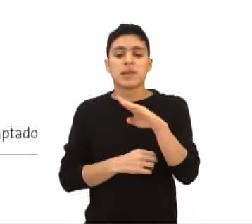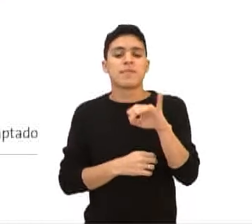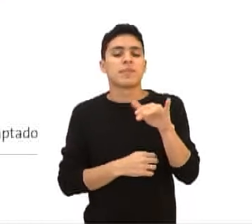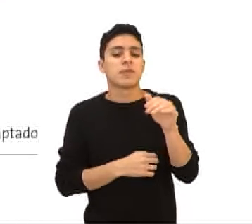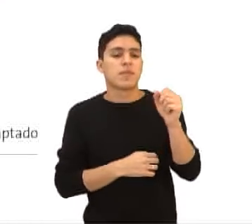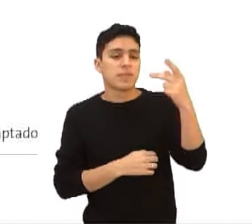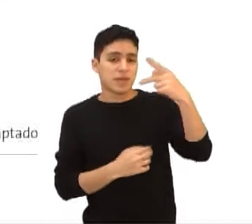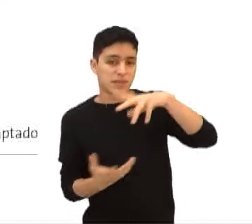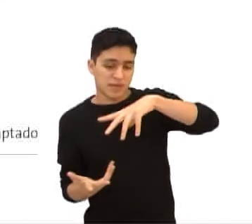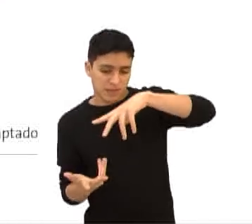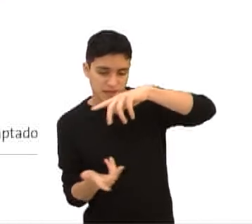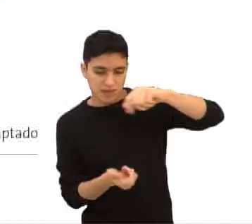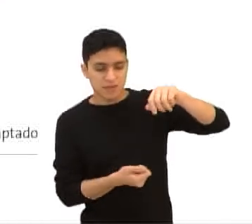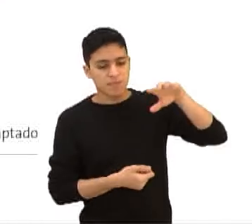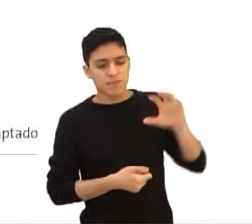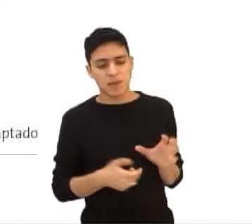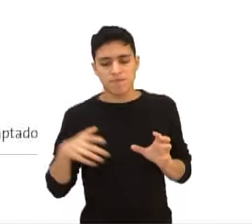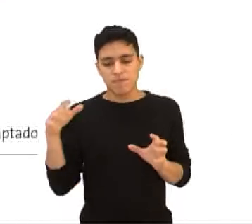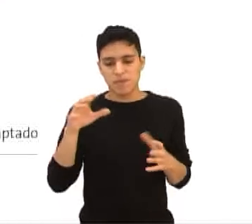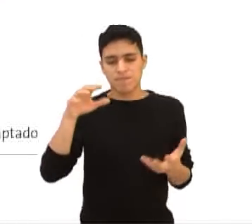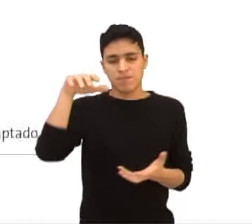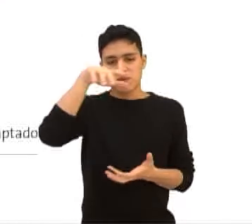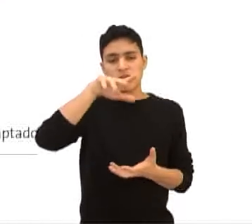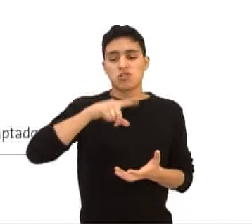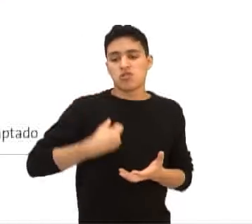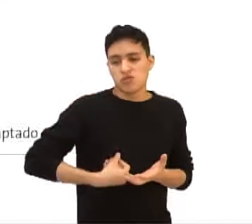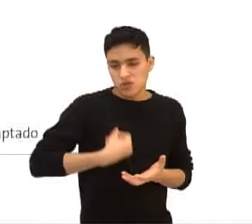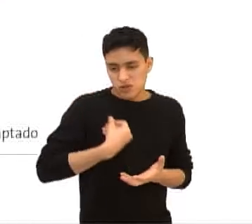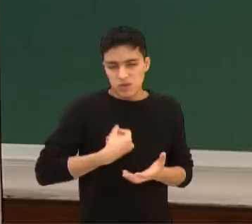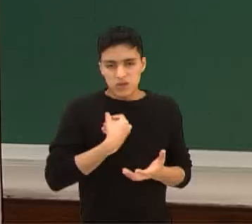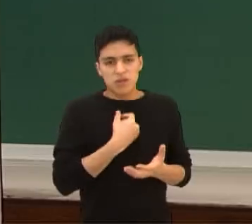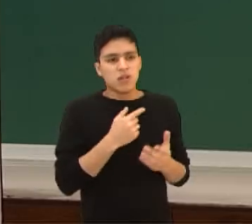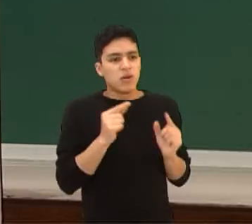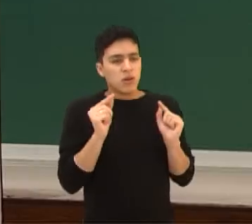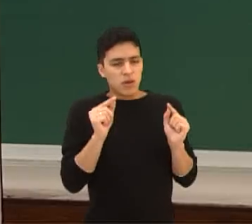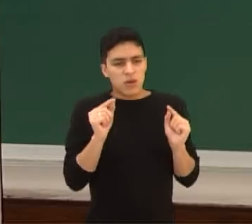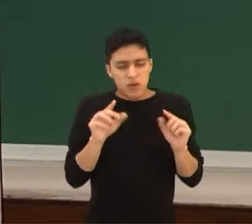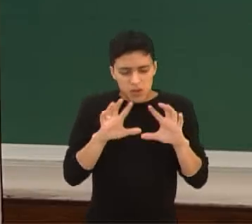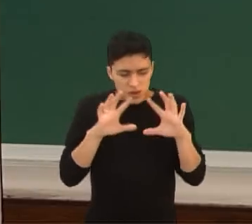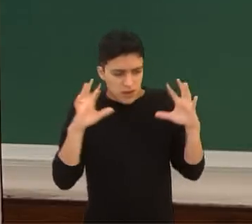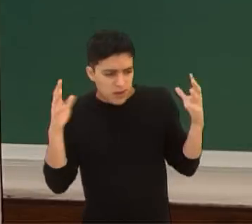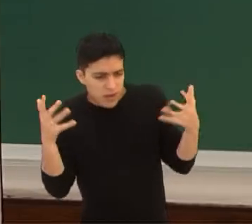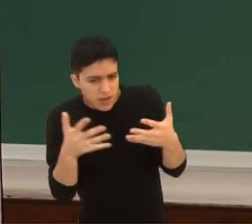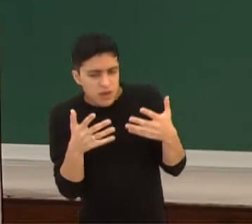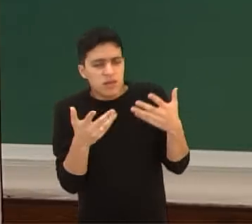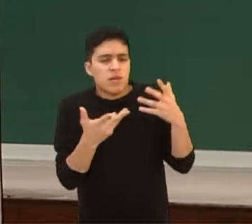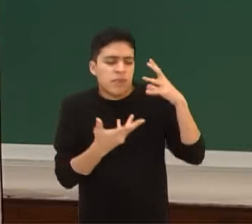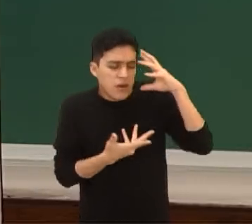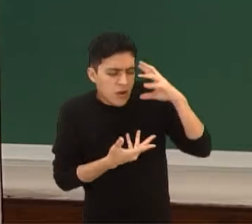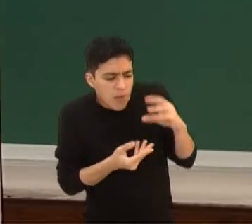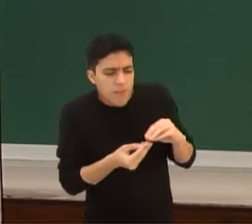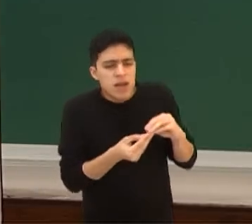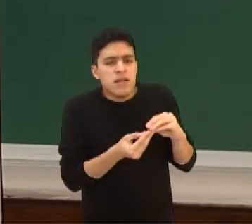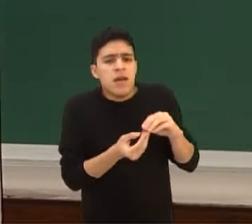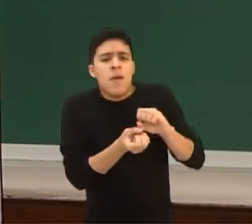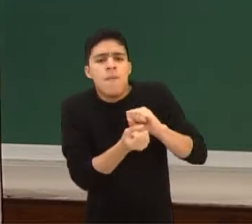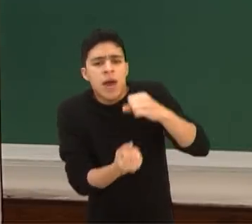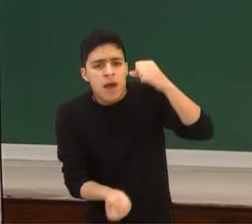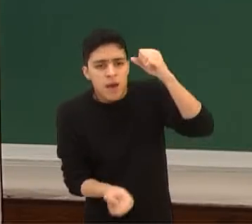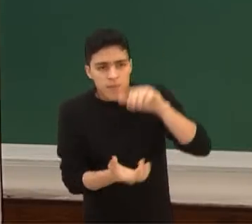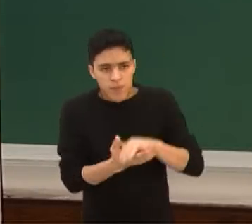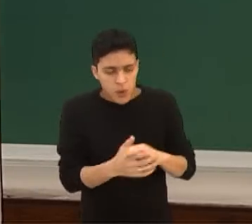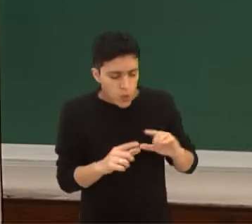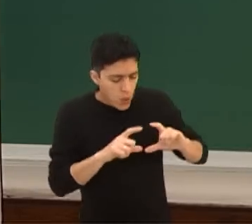terrestres, a localização de todos os biomas que nós temos pelo planisfério e também na questão da interpretação cartográfica,